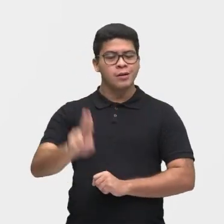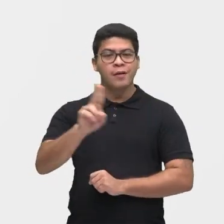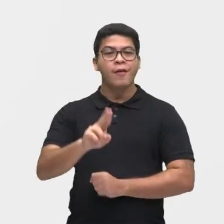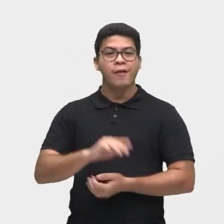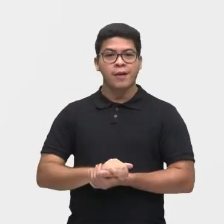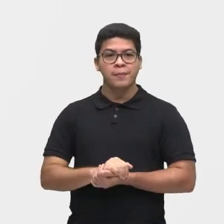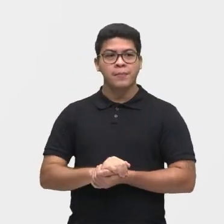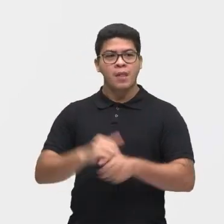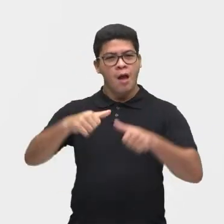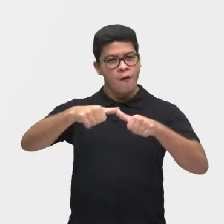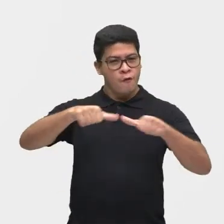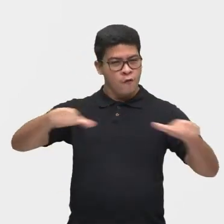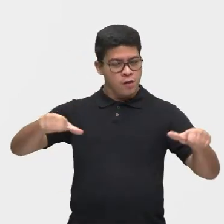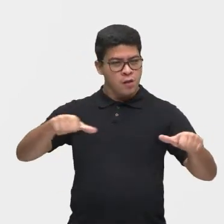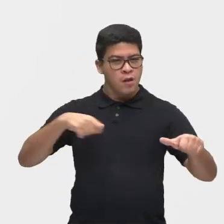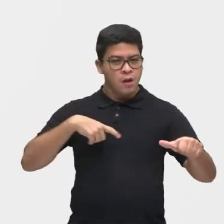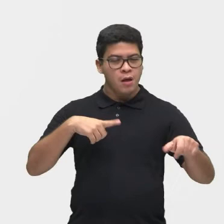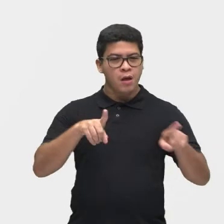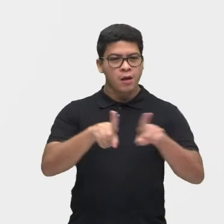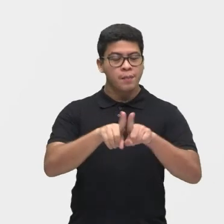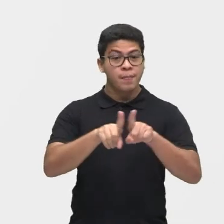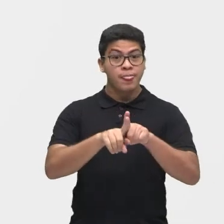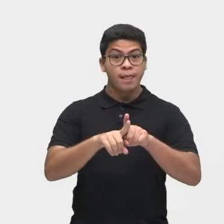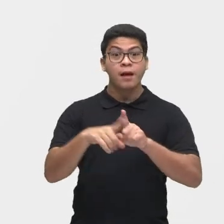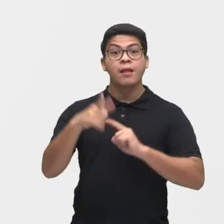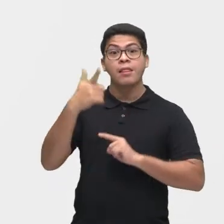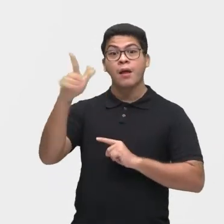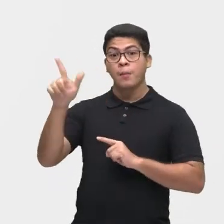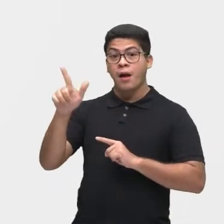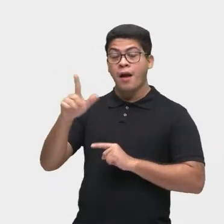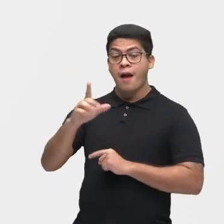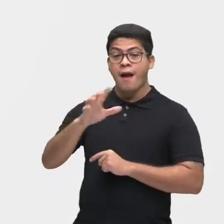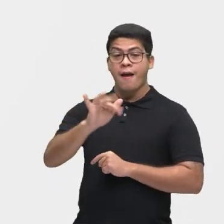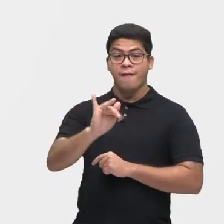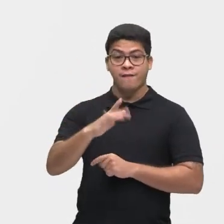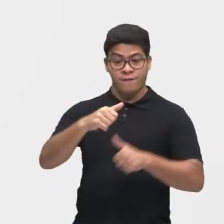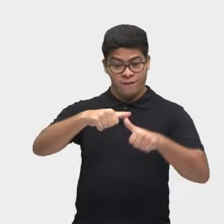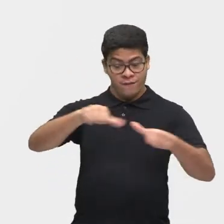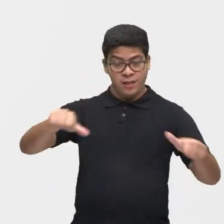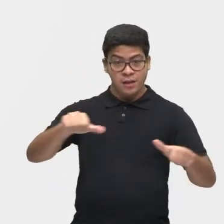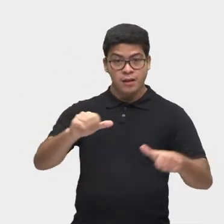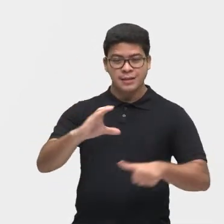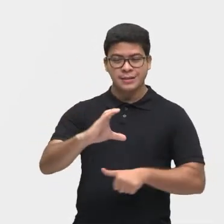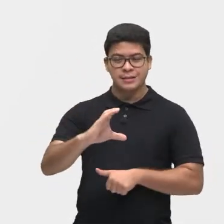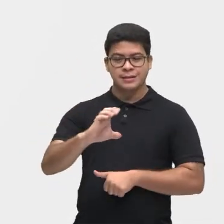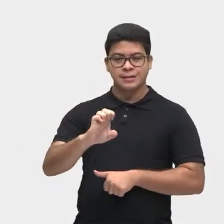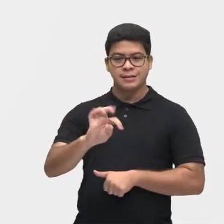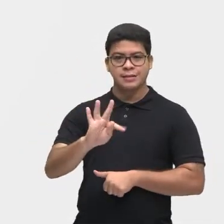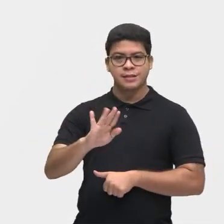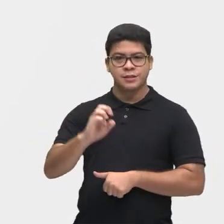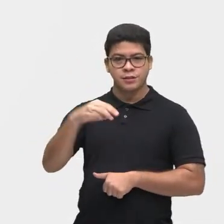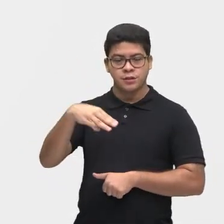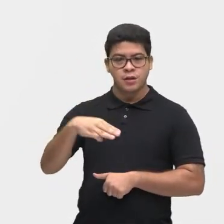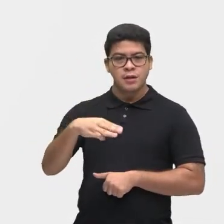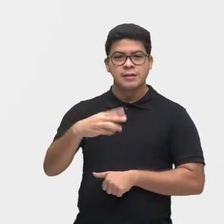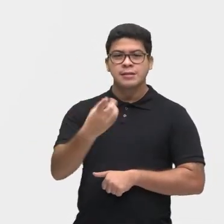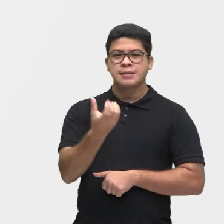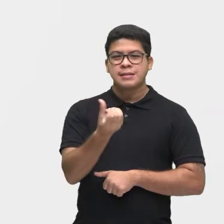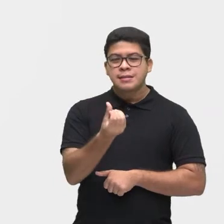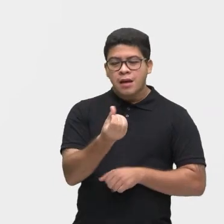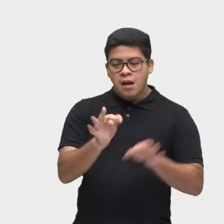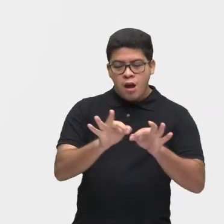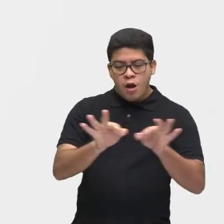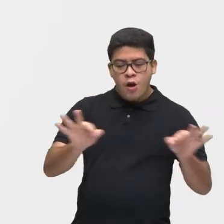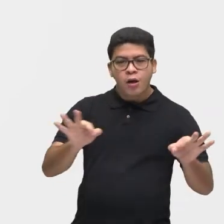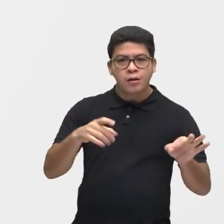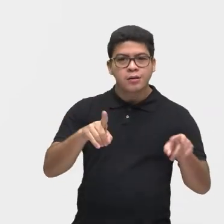fita crepe, né? A fita, né, de cetim, né, de 6 centímetros, ou papel